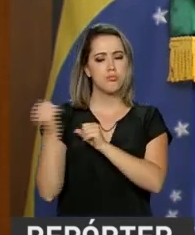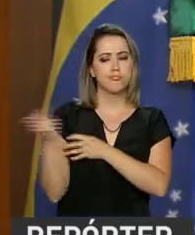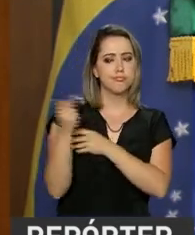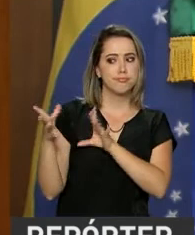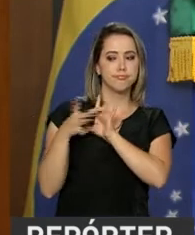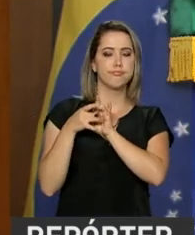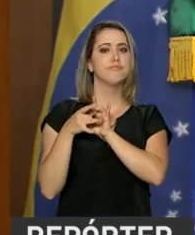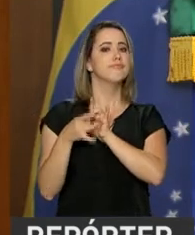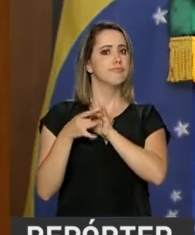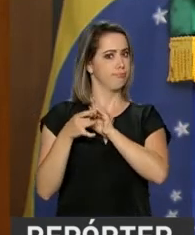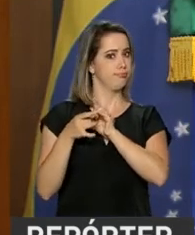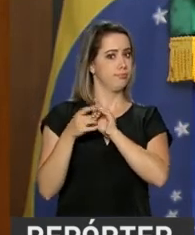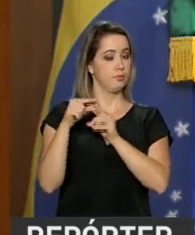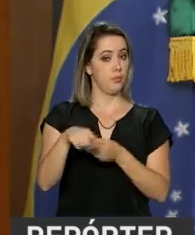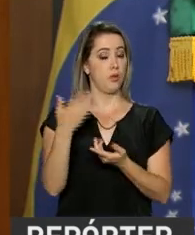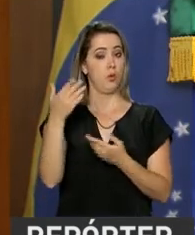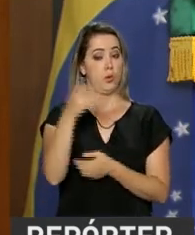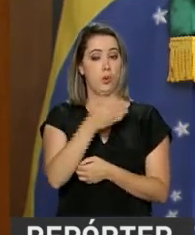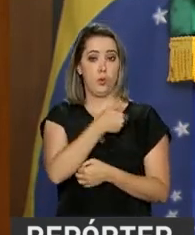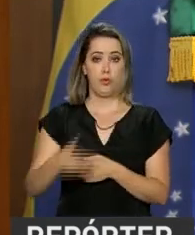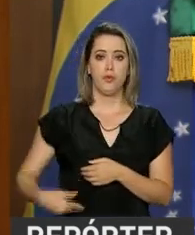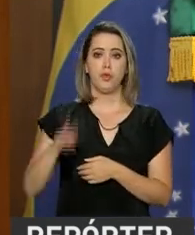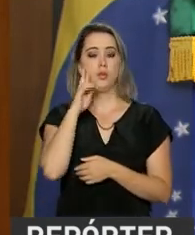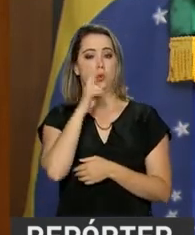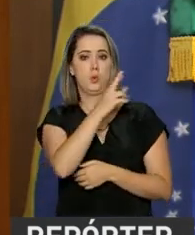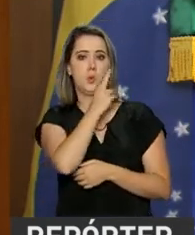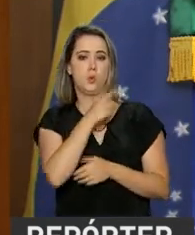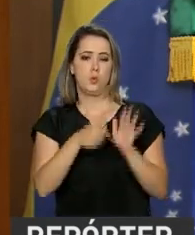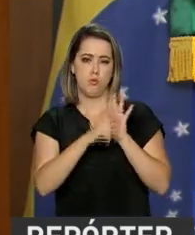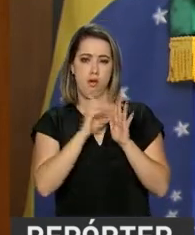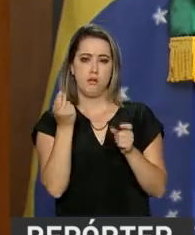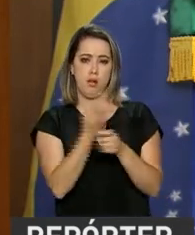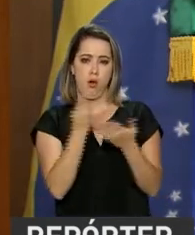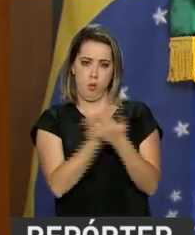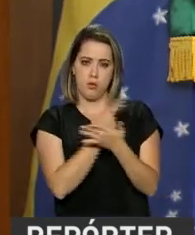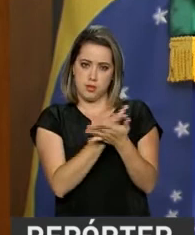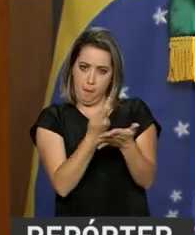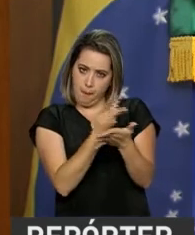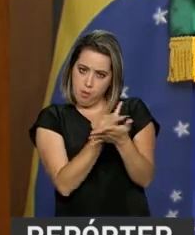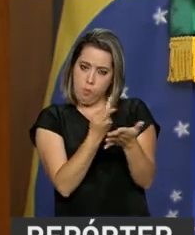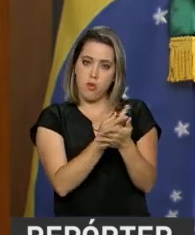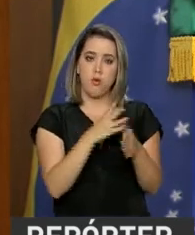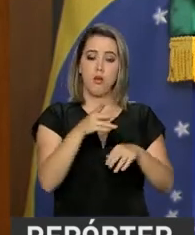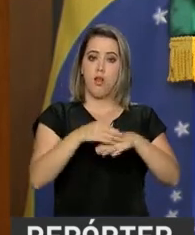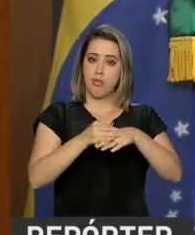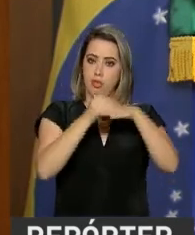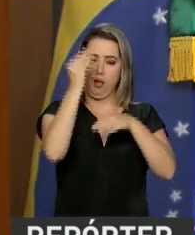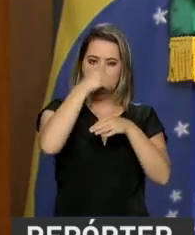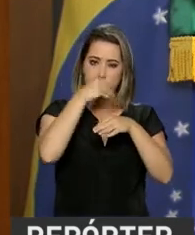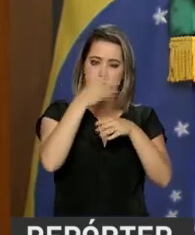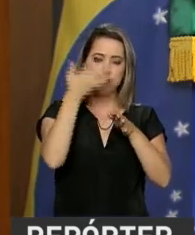muito melhor, foi a postura do governo russo em relação à Operação Carne Fraca. Eles, desde o primeiro momento,